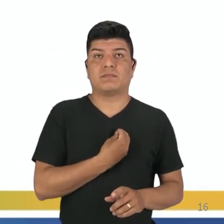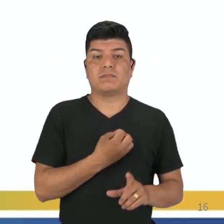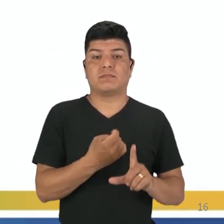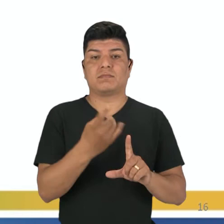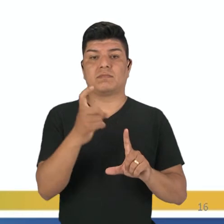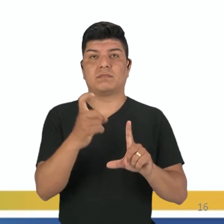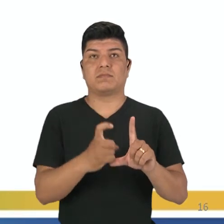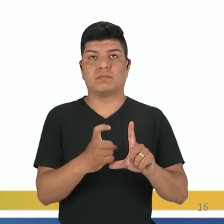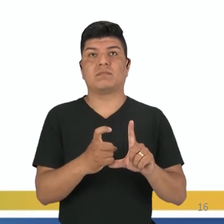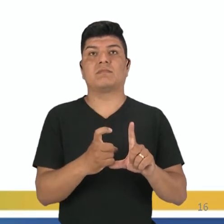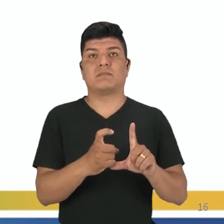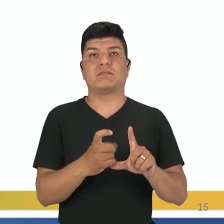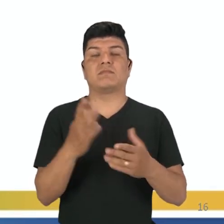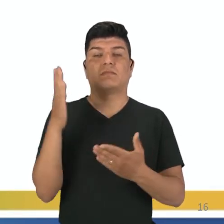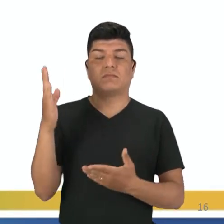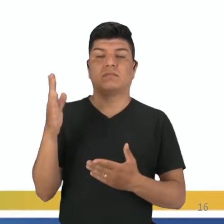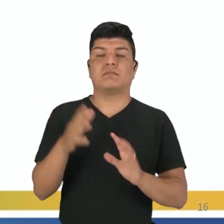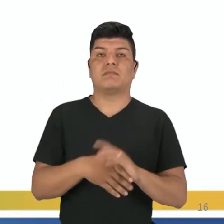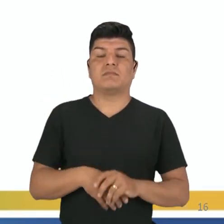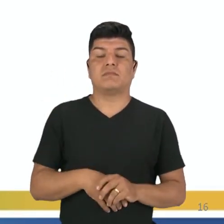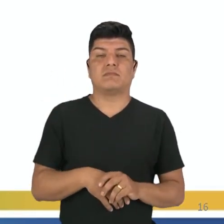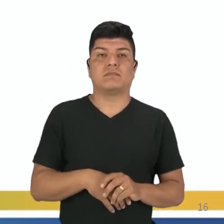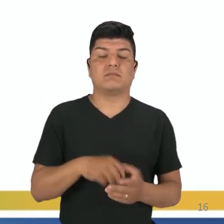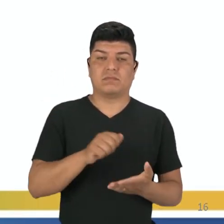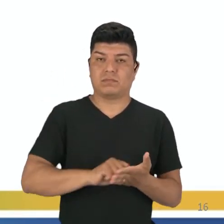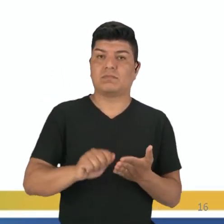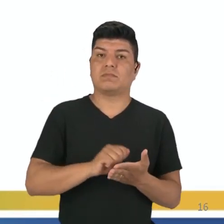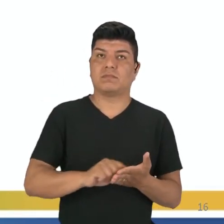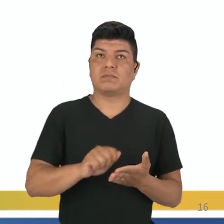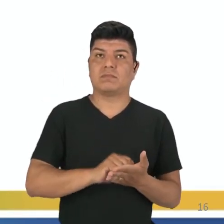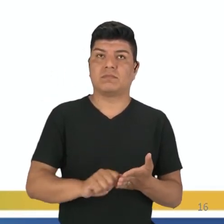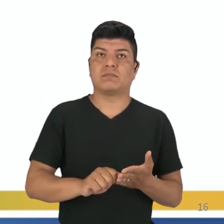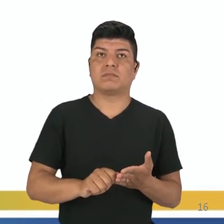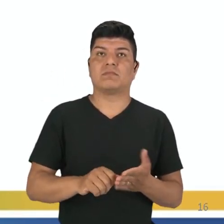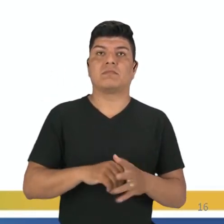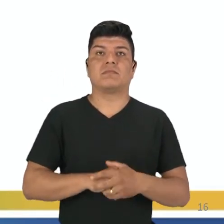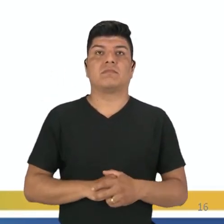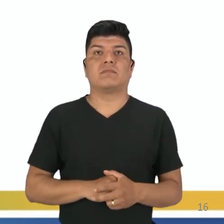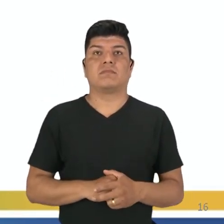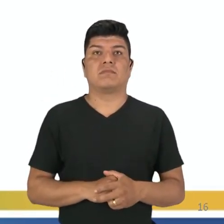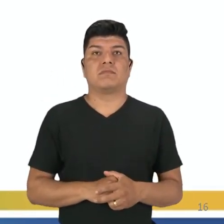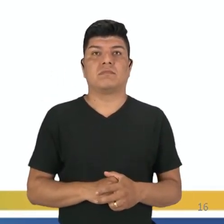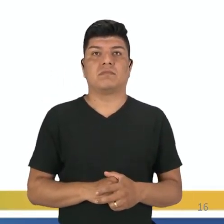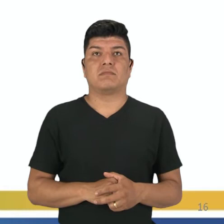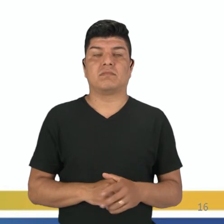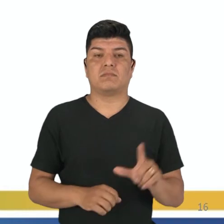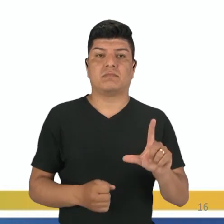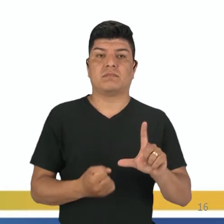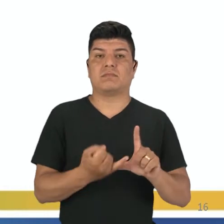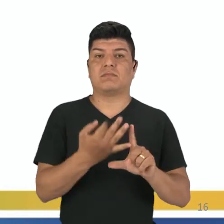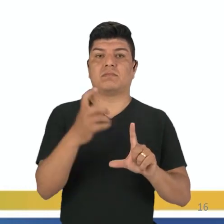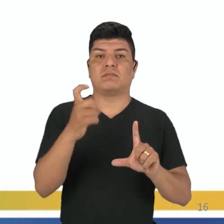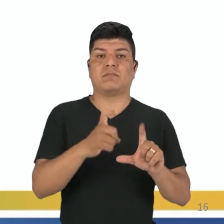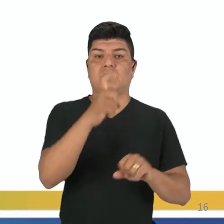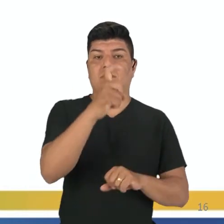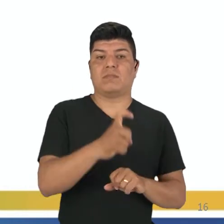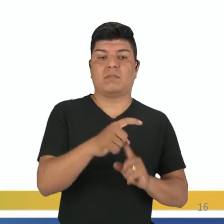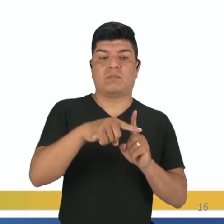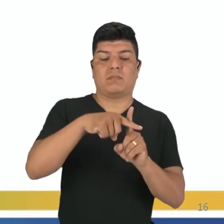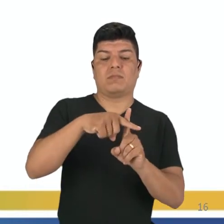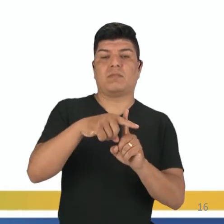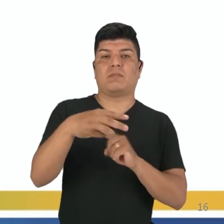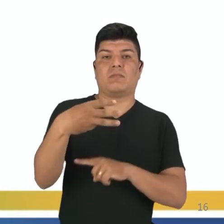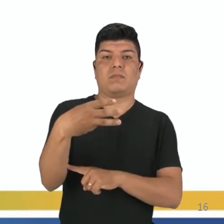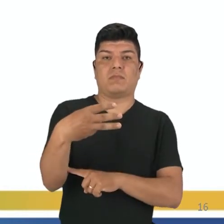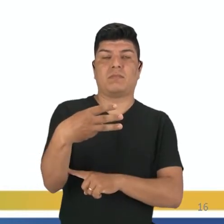função logarítmica está lá, né, na escrita, o logaritmo. O logaritmando é x